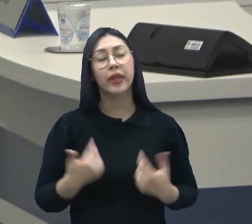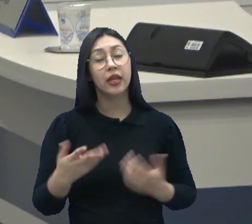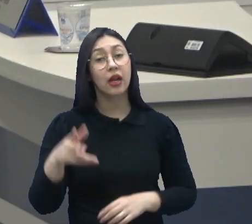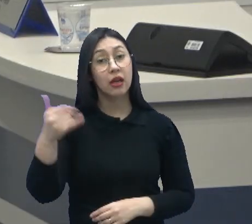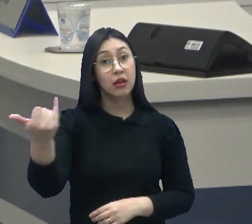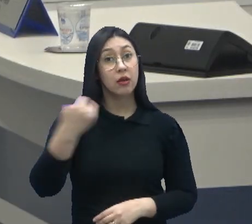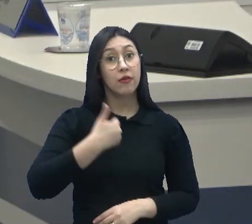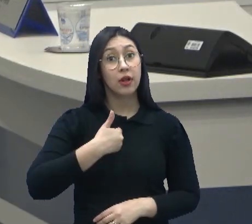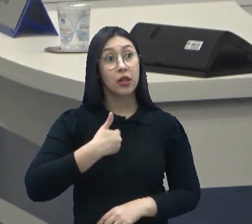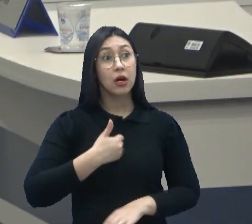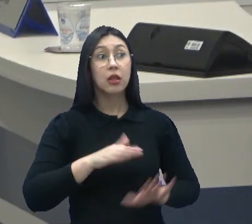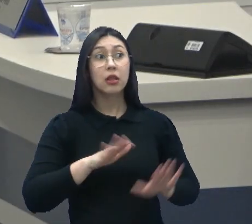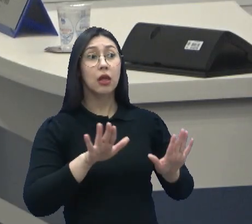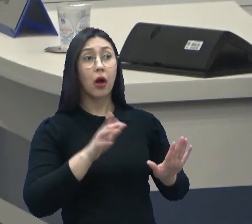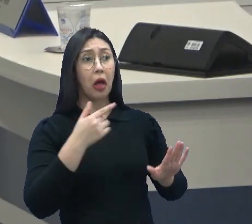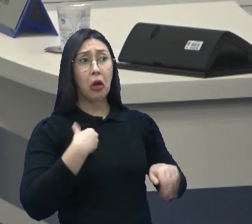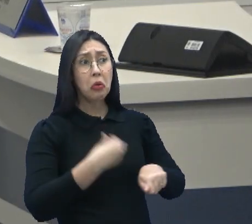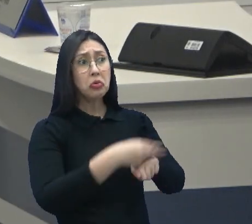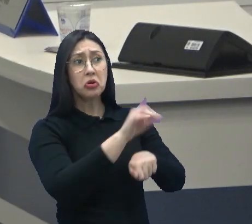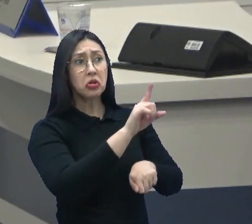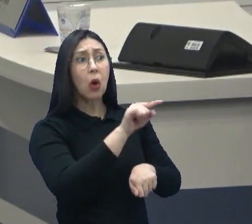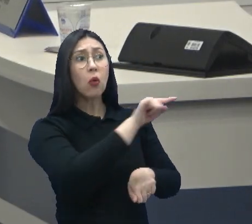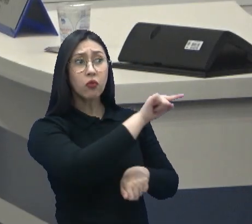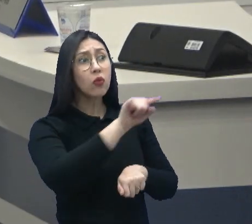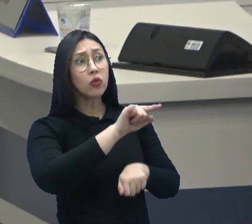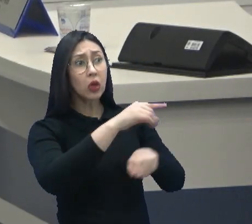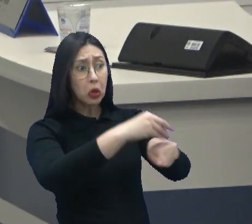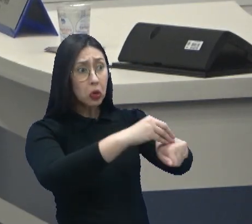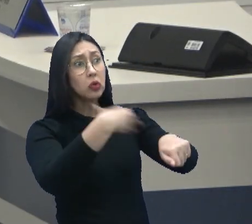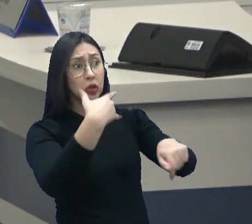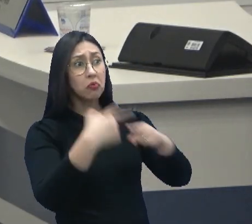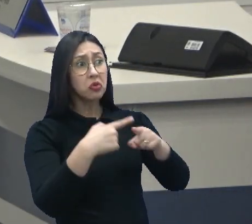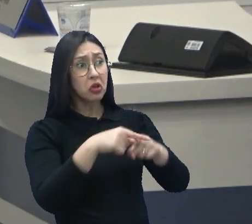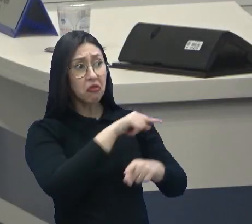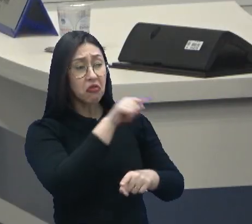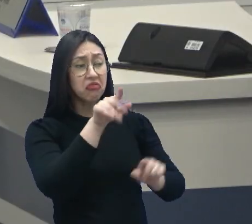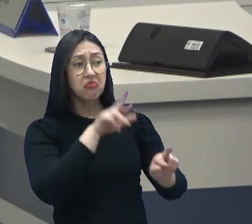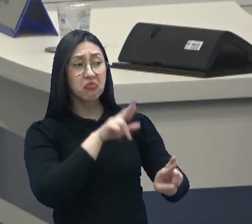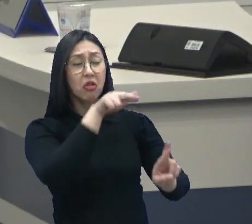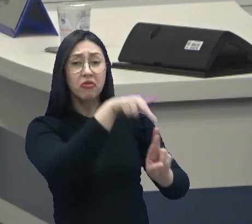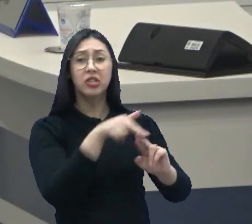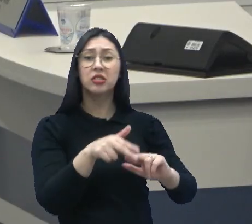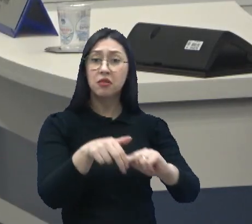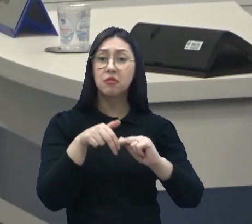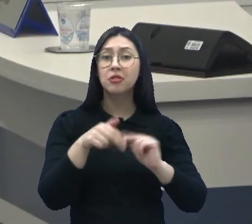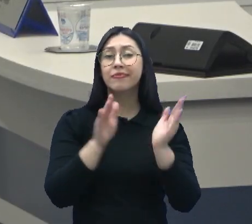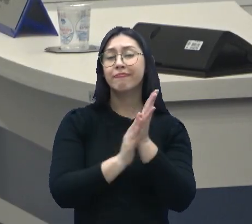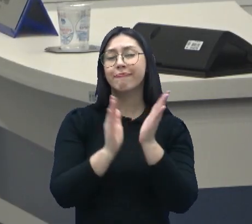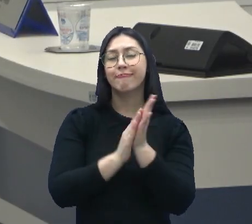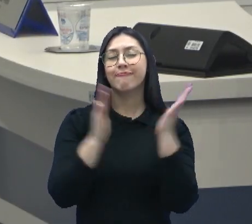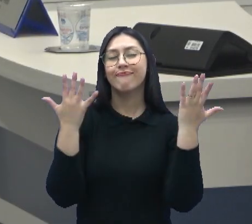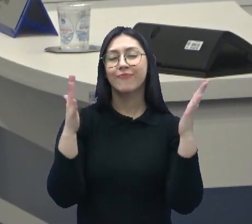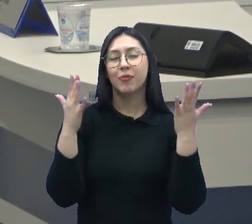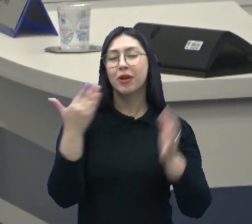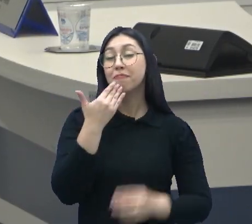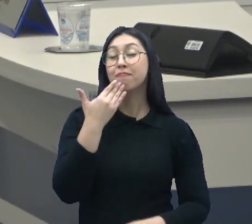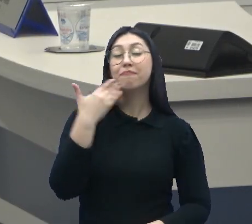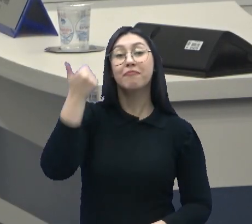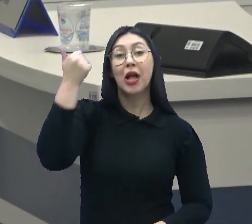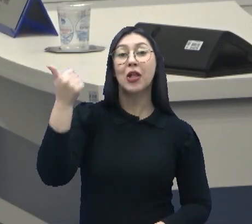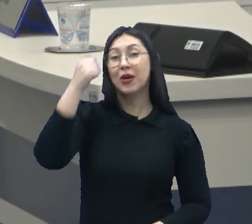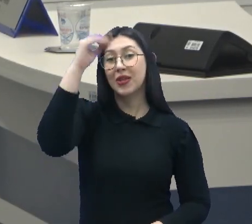Sidney, não, vocês lá são um espelho para nós aqui de São Paulo, da capital. Então, parabéns para a nossa GCM, que é a melhor GCM do